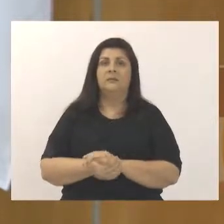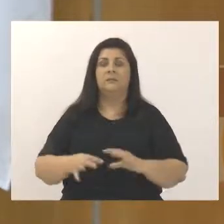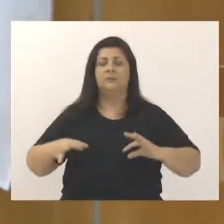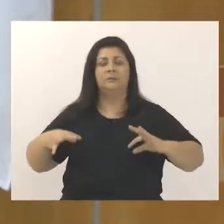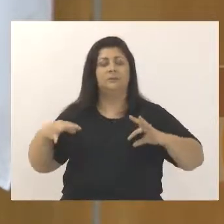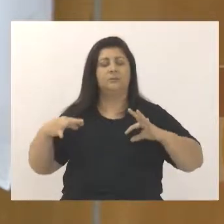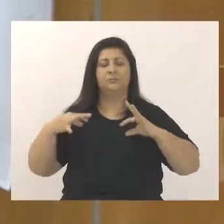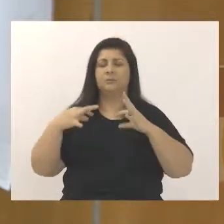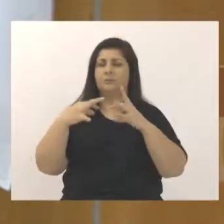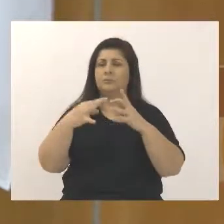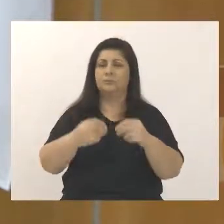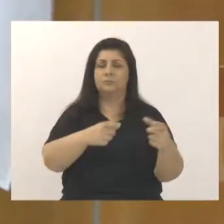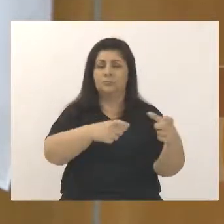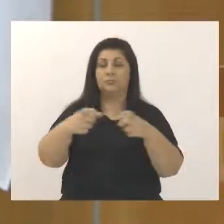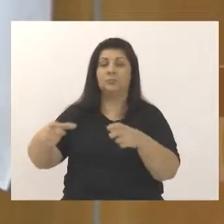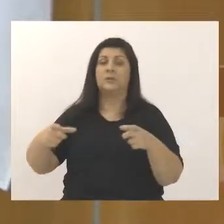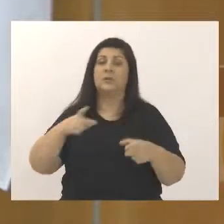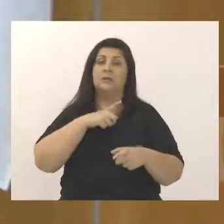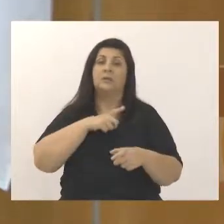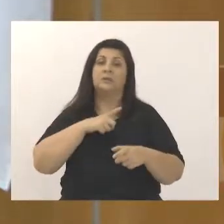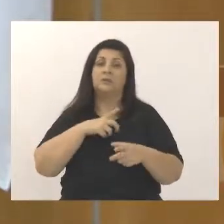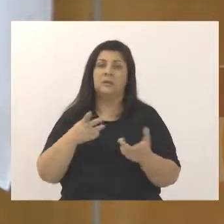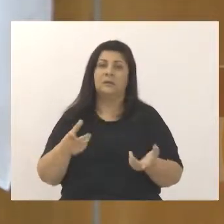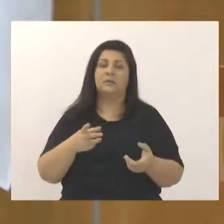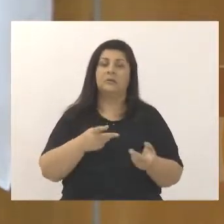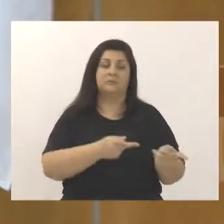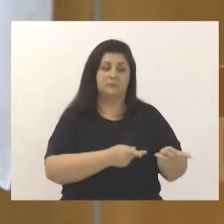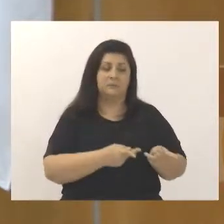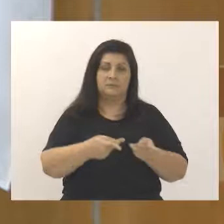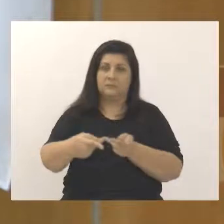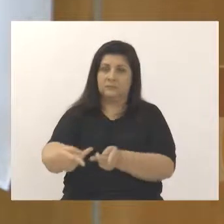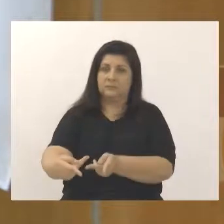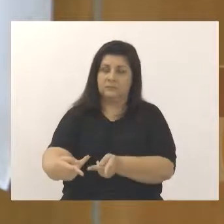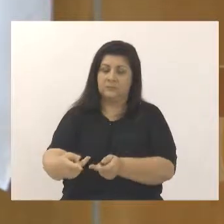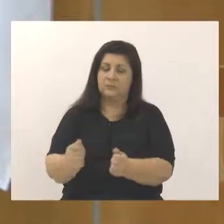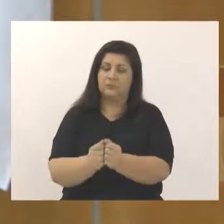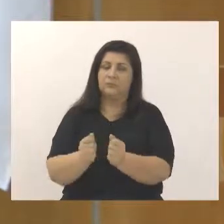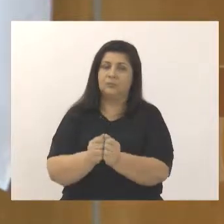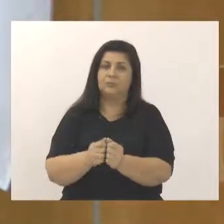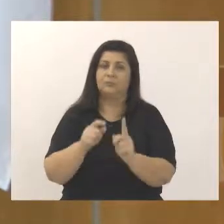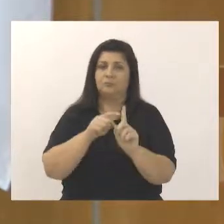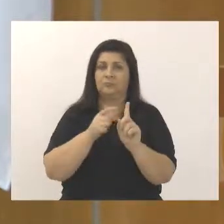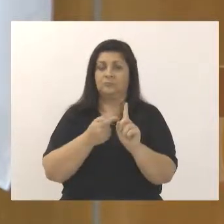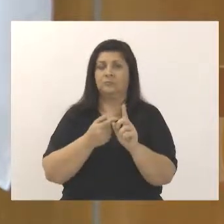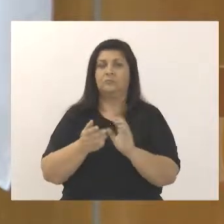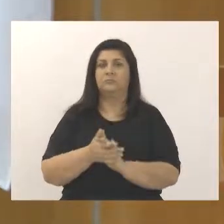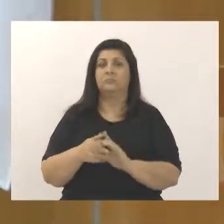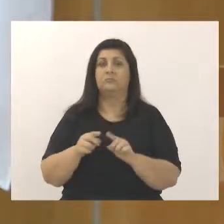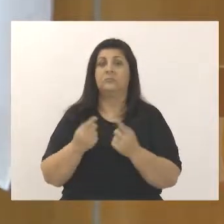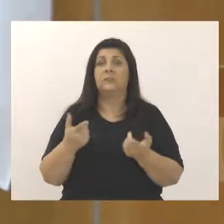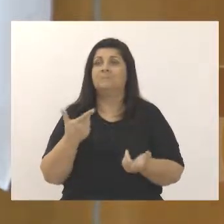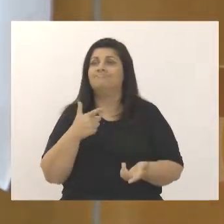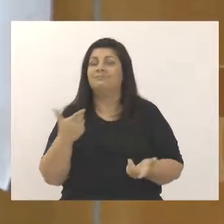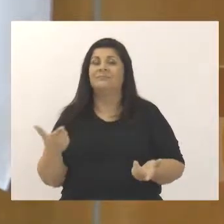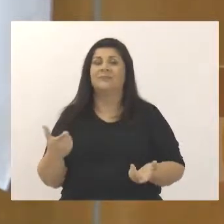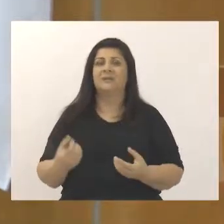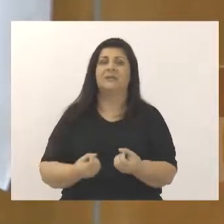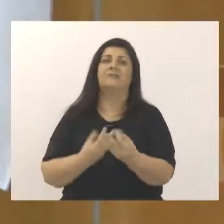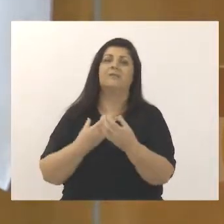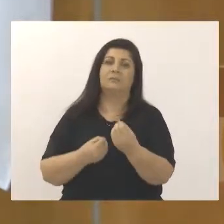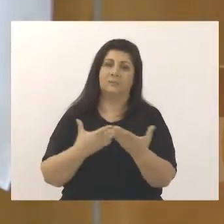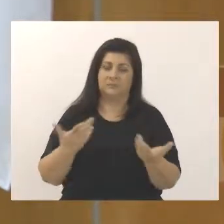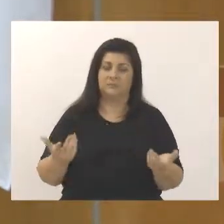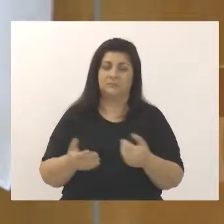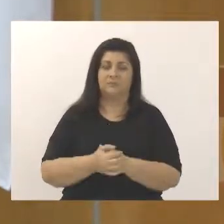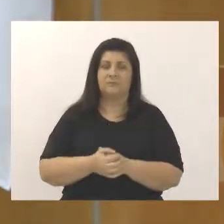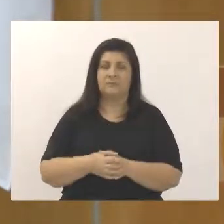todas as instituições que têm visitante que acompanha a gestante, mas não tem uma certa formação. Então, para